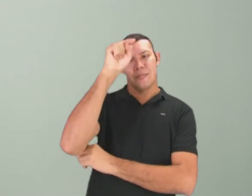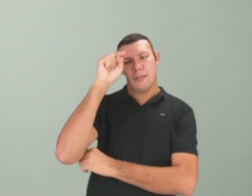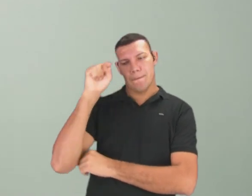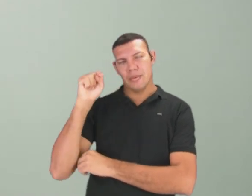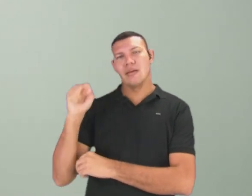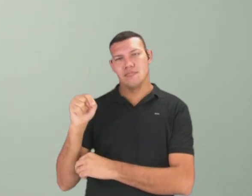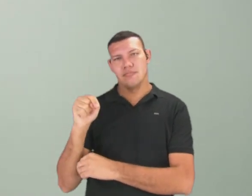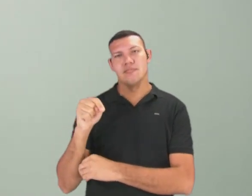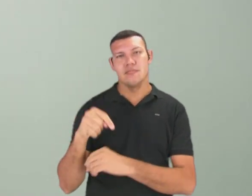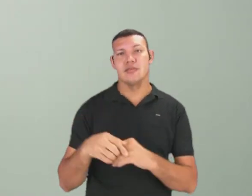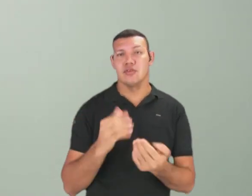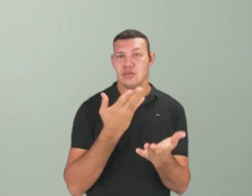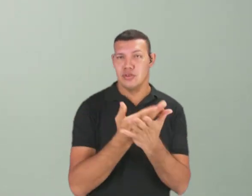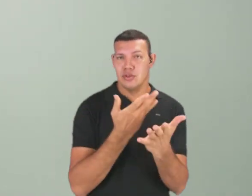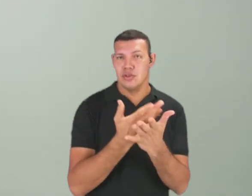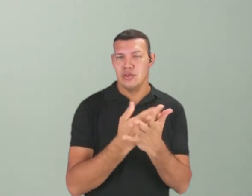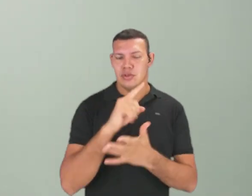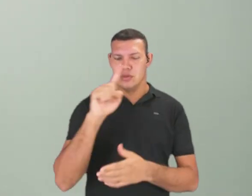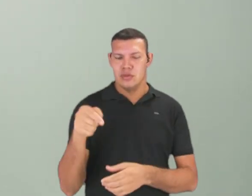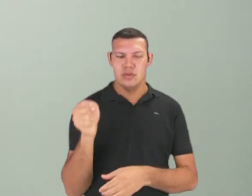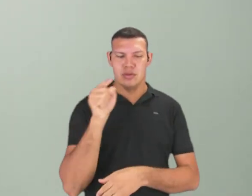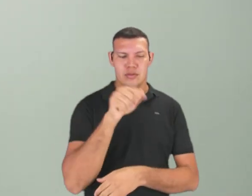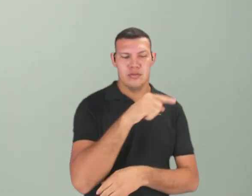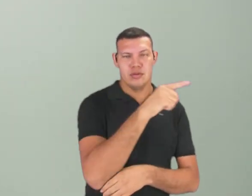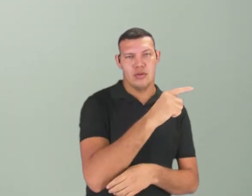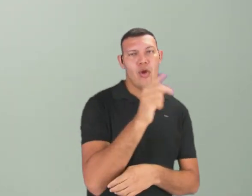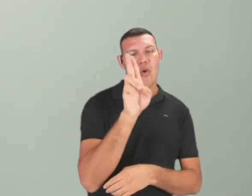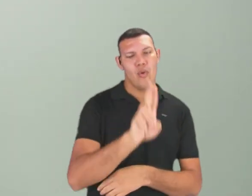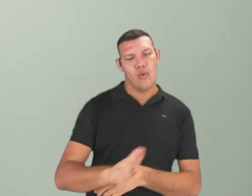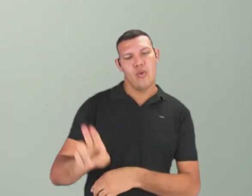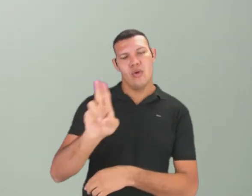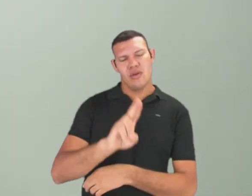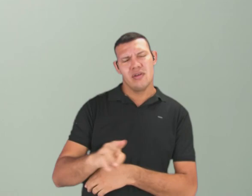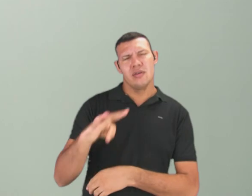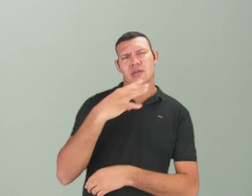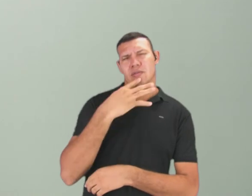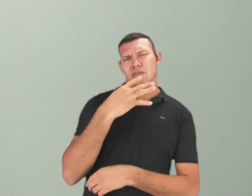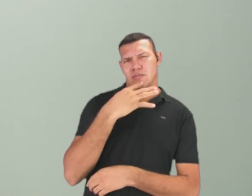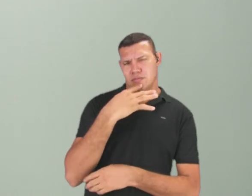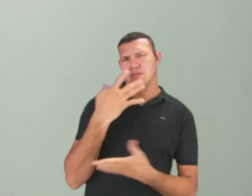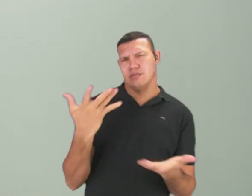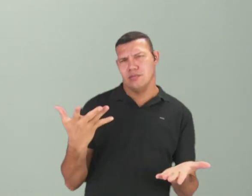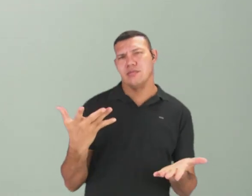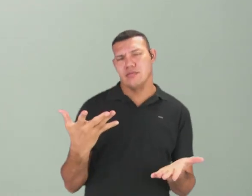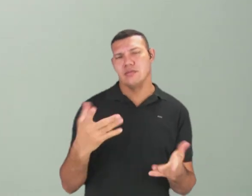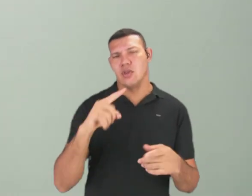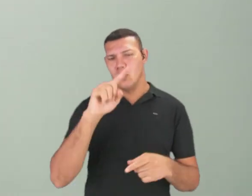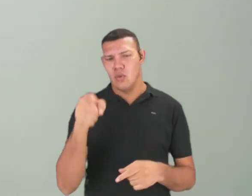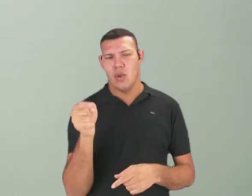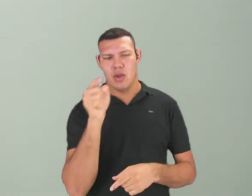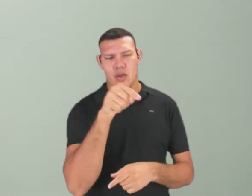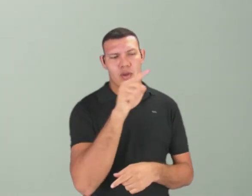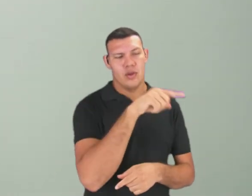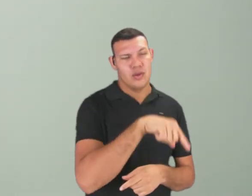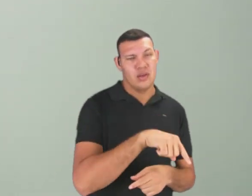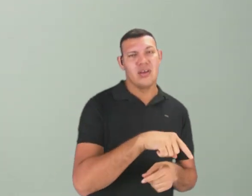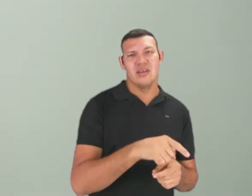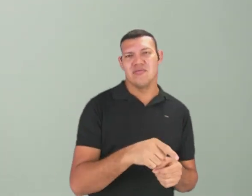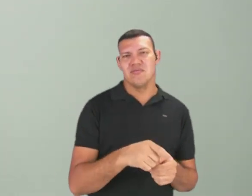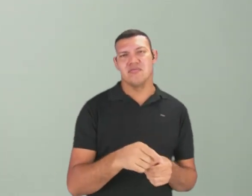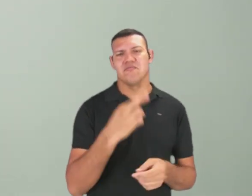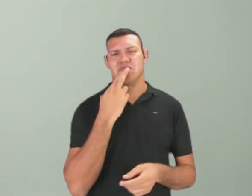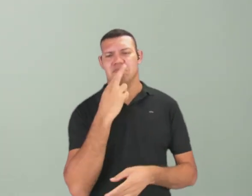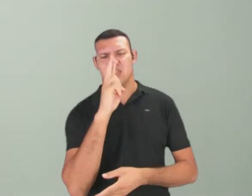da função do segundo grau. E aí você pode aplicar todos os seus conhecimentos em relação à função do segundo grau para resolver